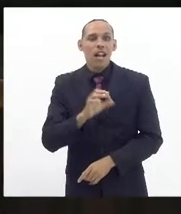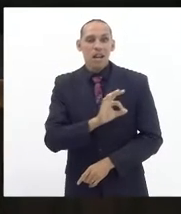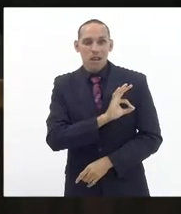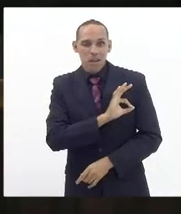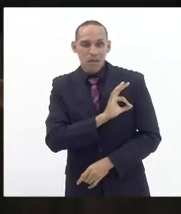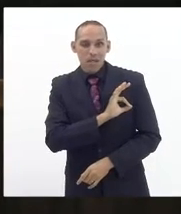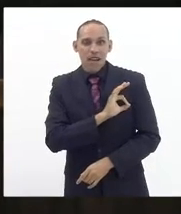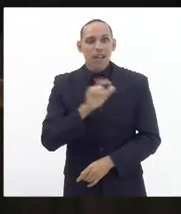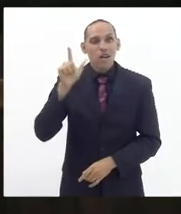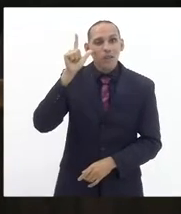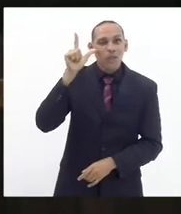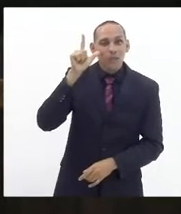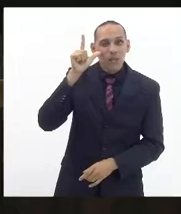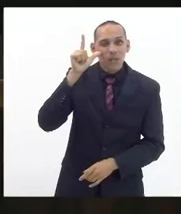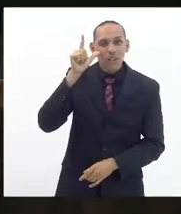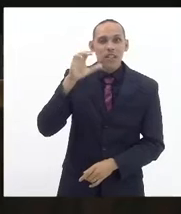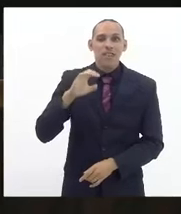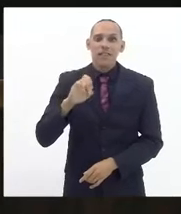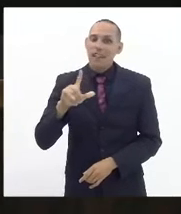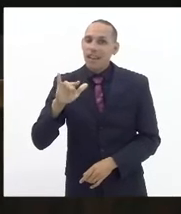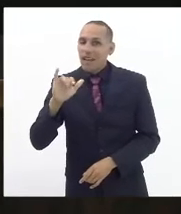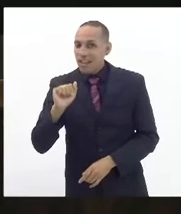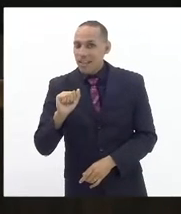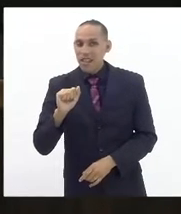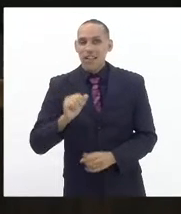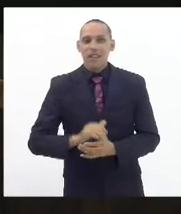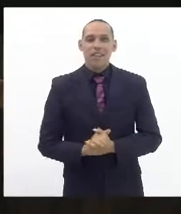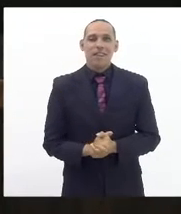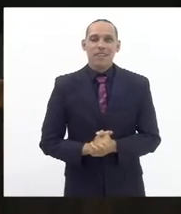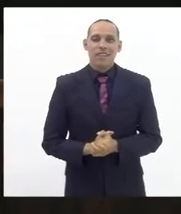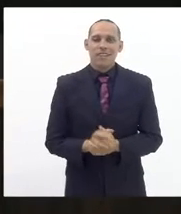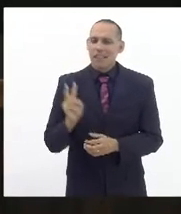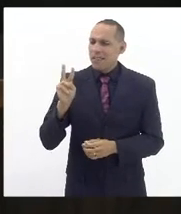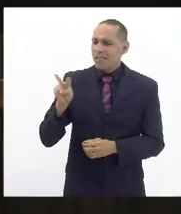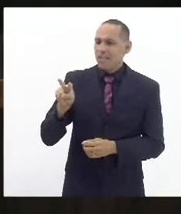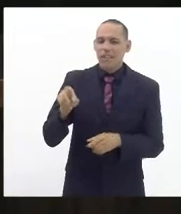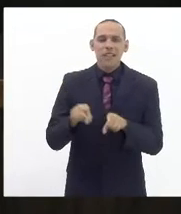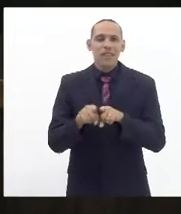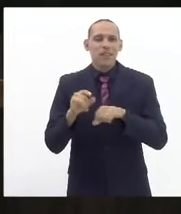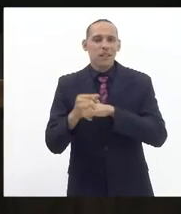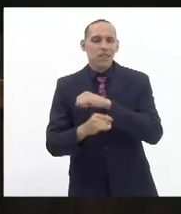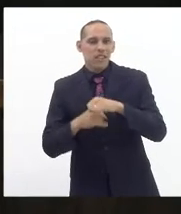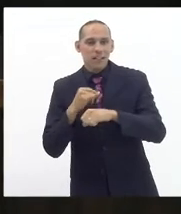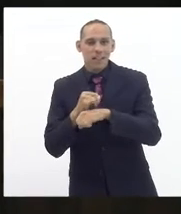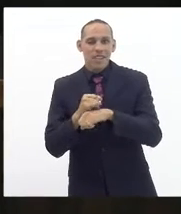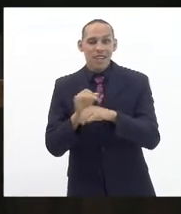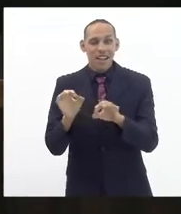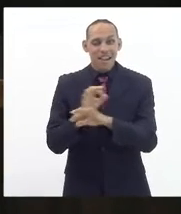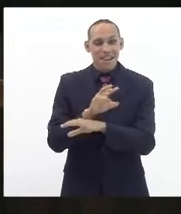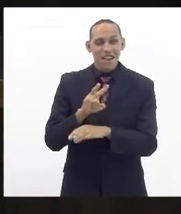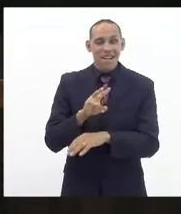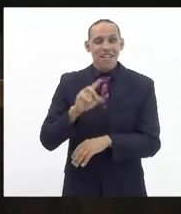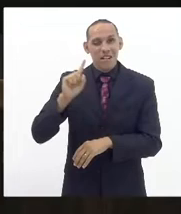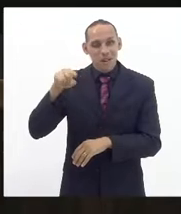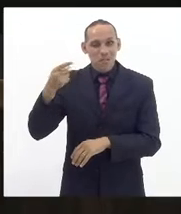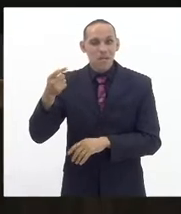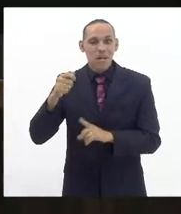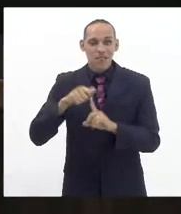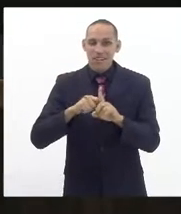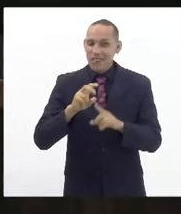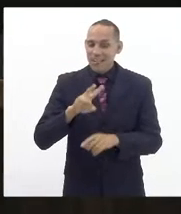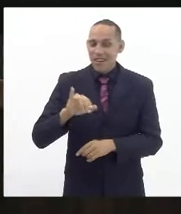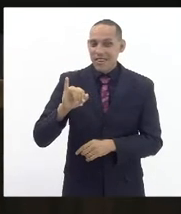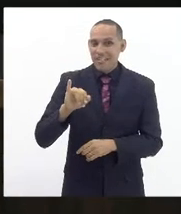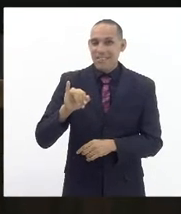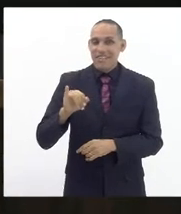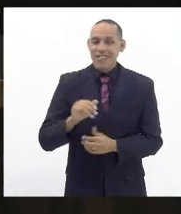plenário também. Deputada Célia Jordão. Aqui eu tinha visto no online, que vai acabar o mês que vem.